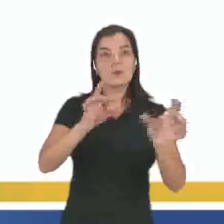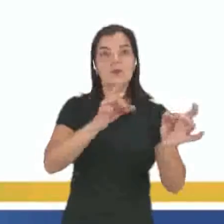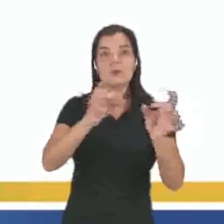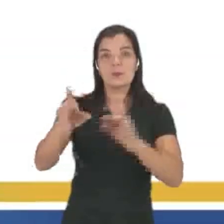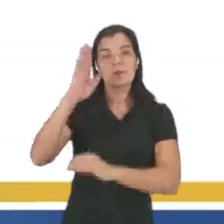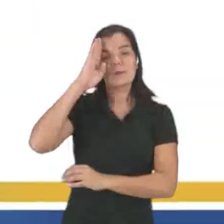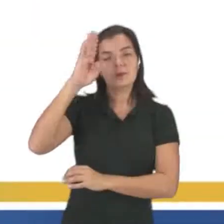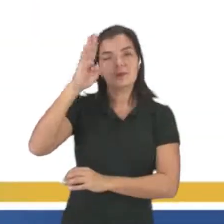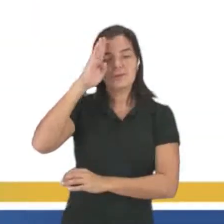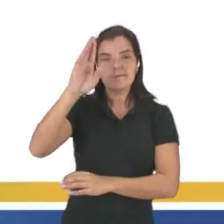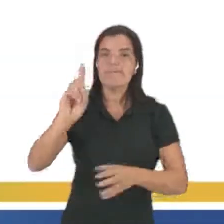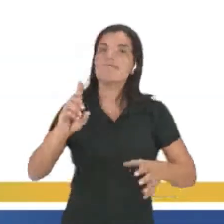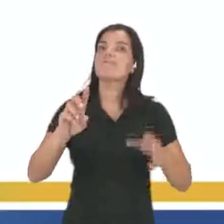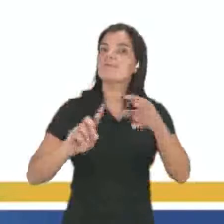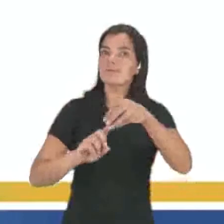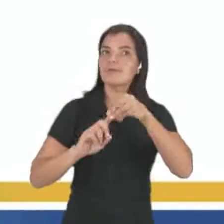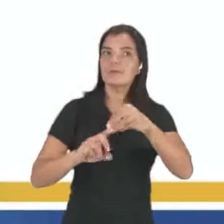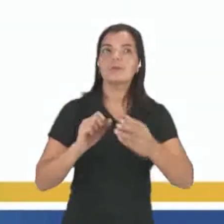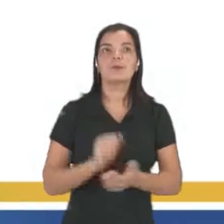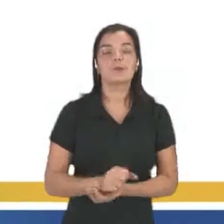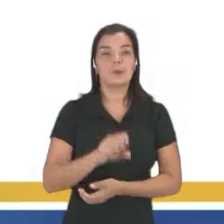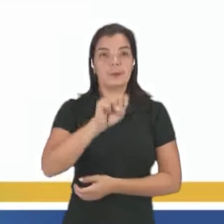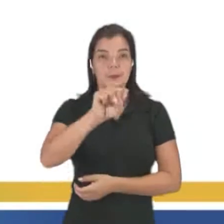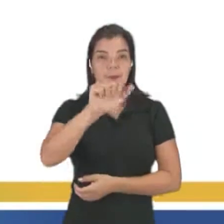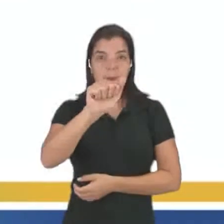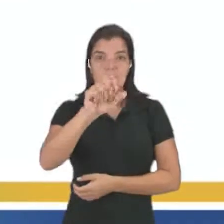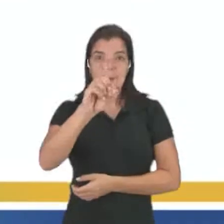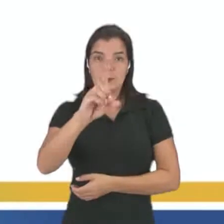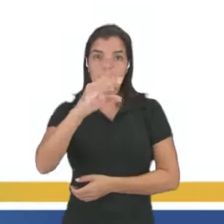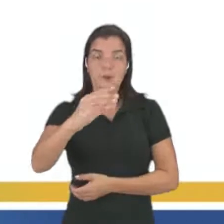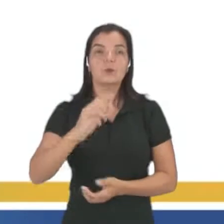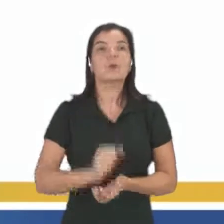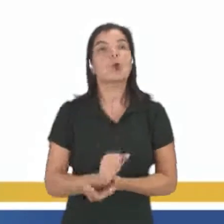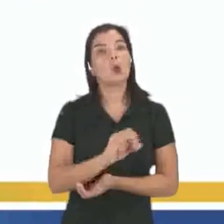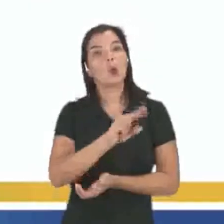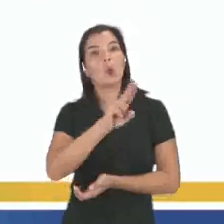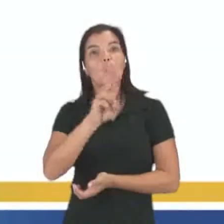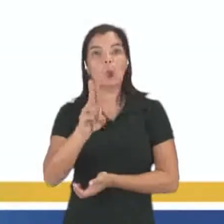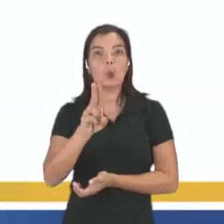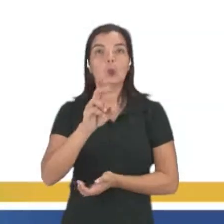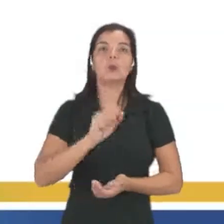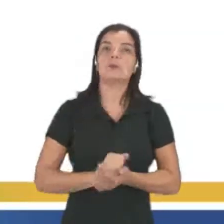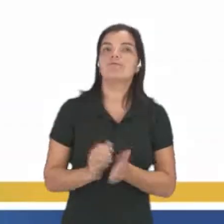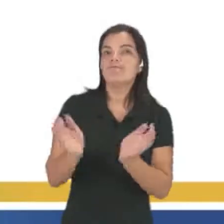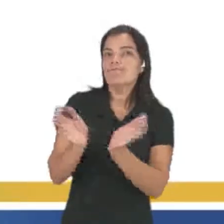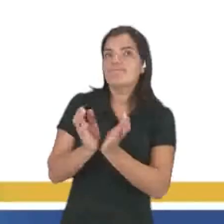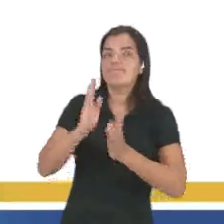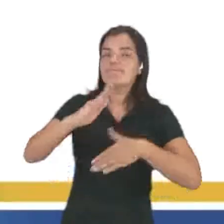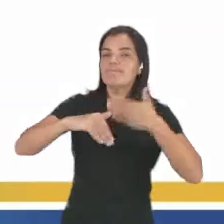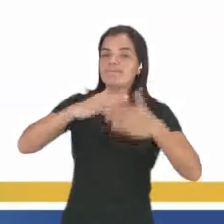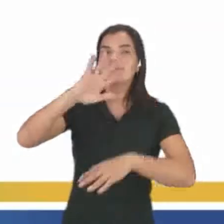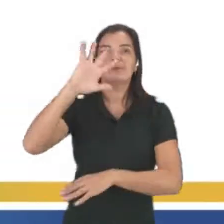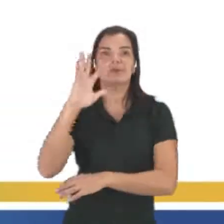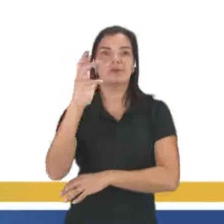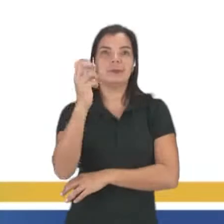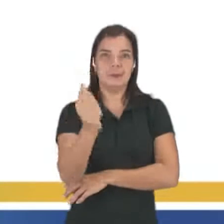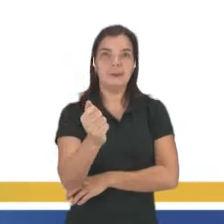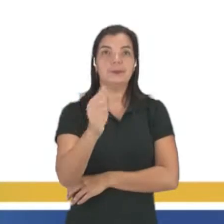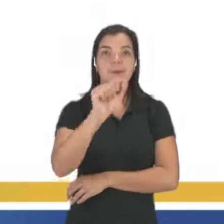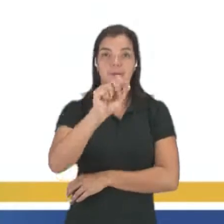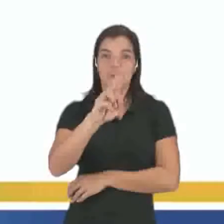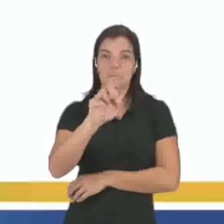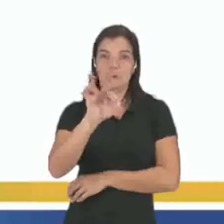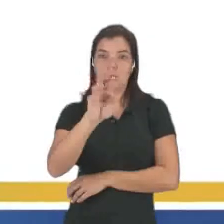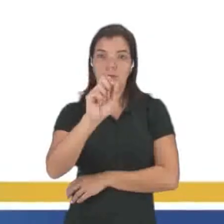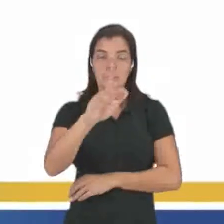comércio é o principal intuito. O SADC, ou Comunidade de Desenvolvimento da África